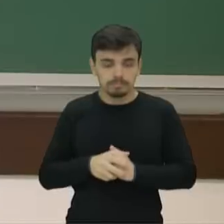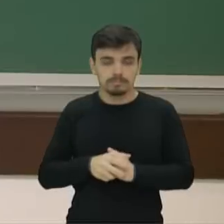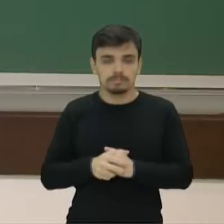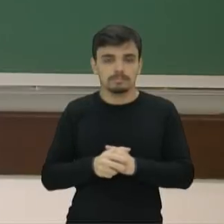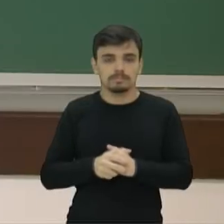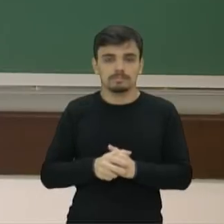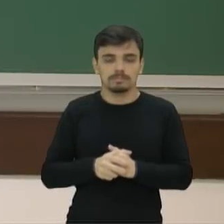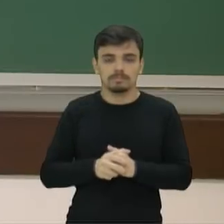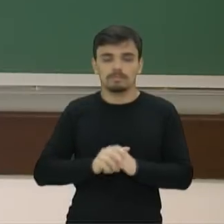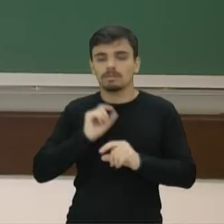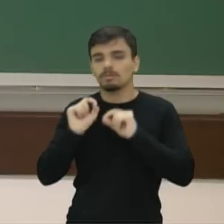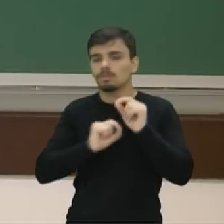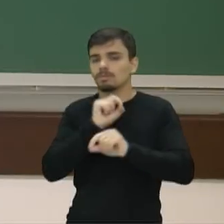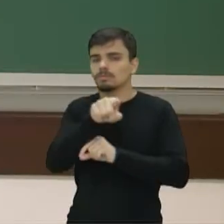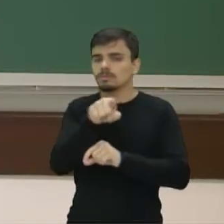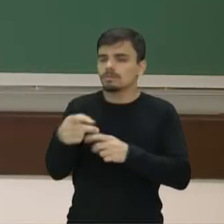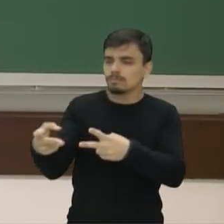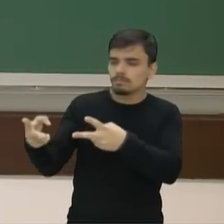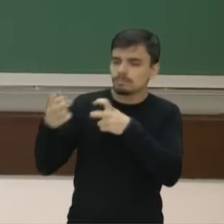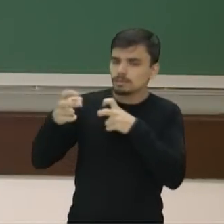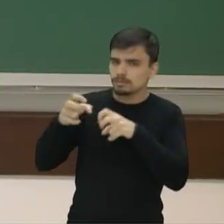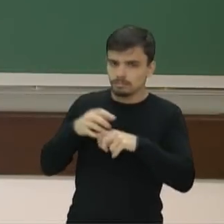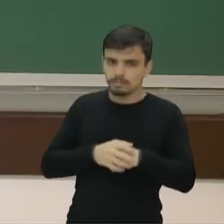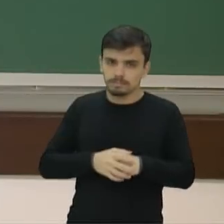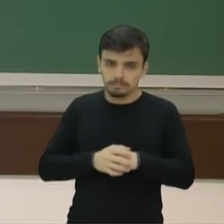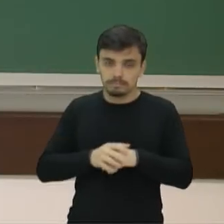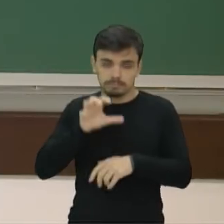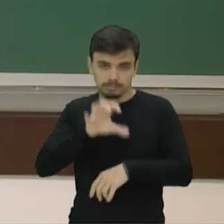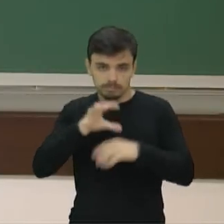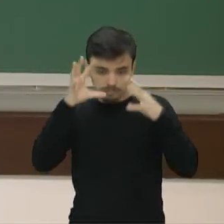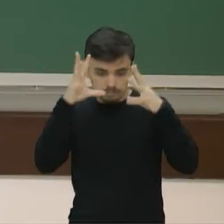Aí, o que você vai perceber? Que isso tudo